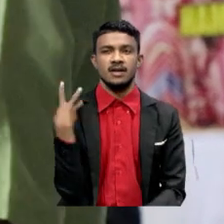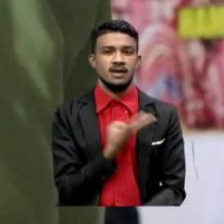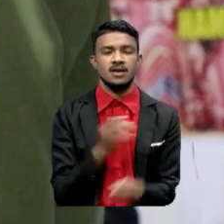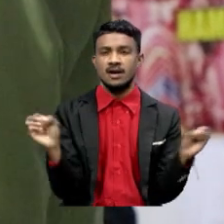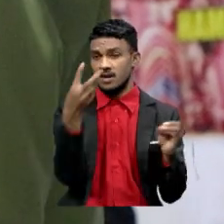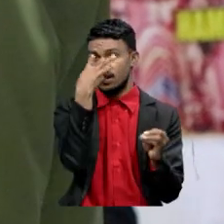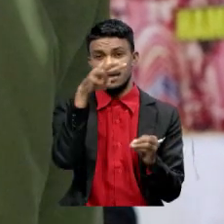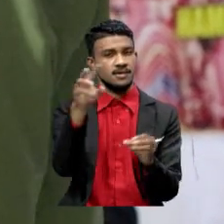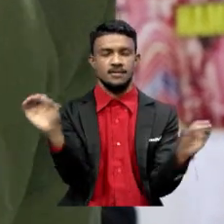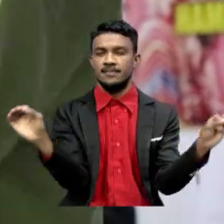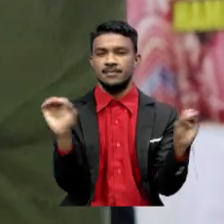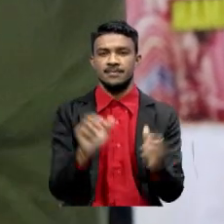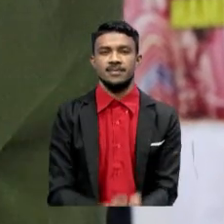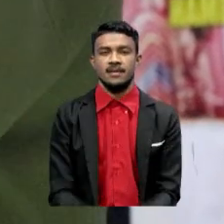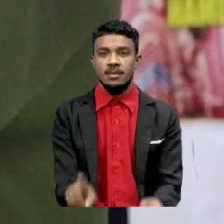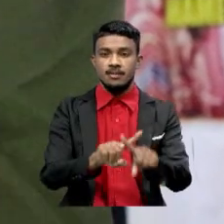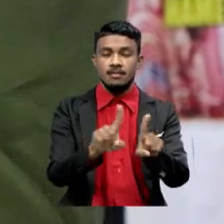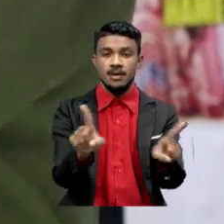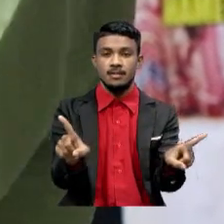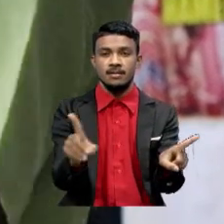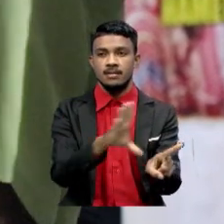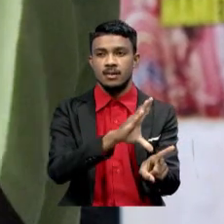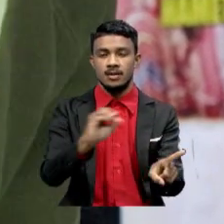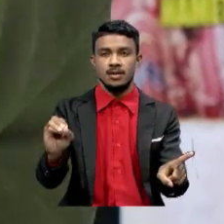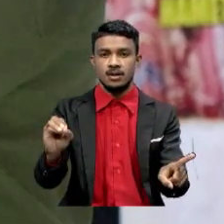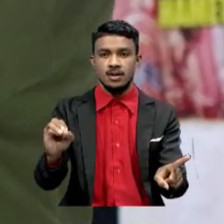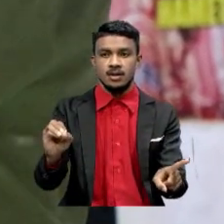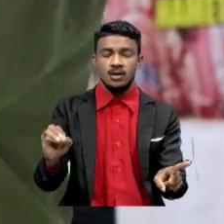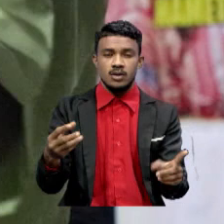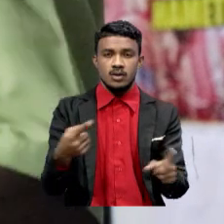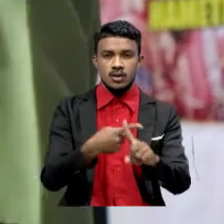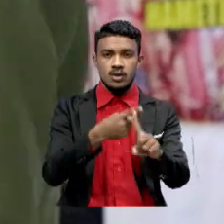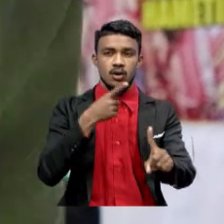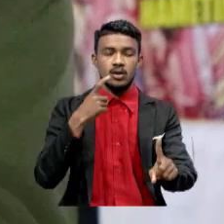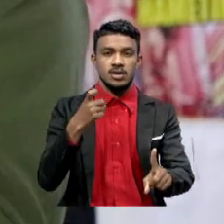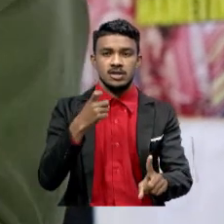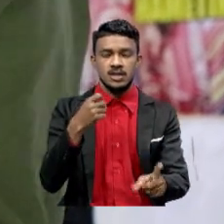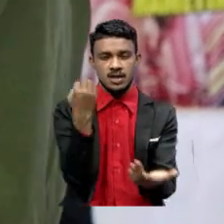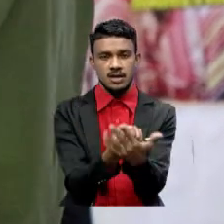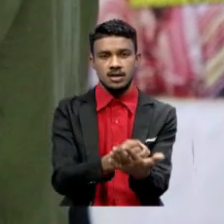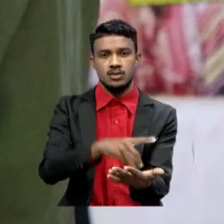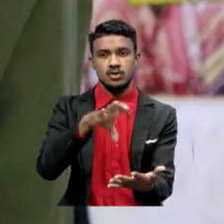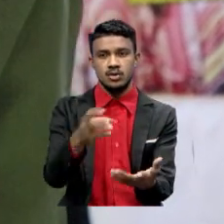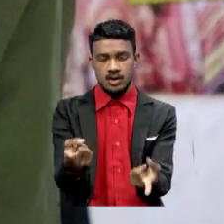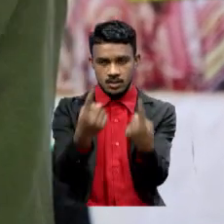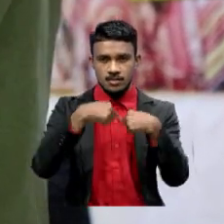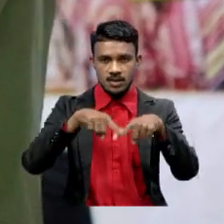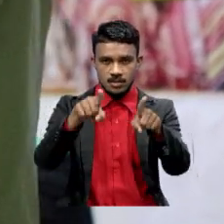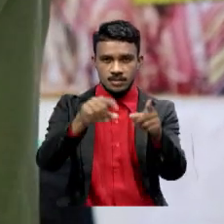dia. Mai benda di sini musik berbeda, musik dunia kesuai, tamanya.